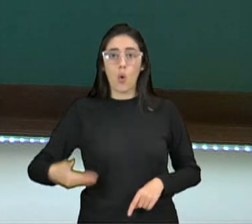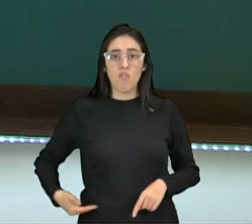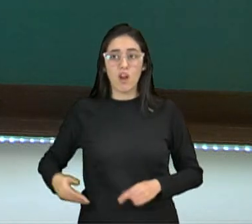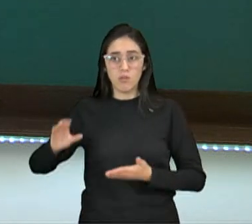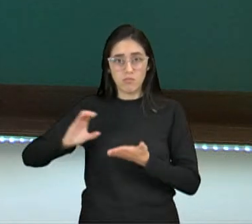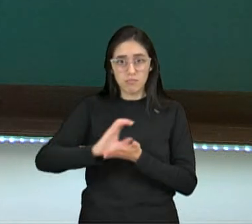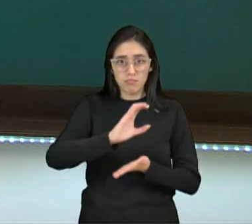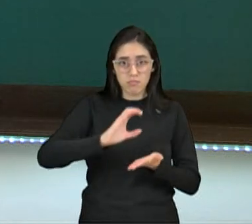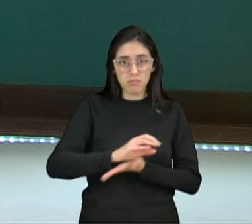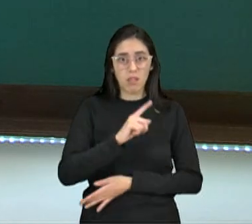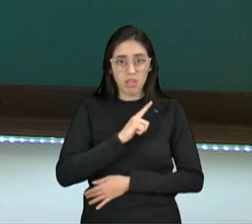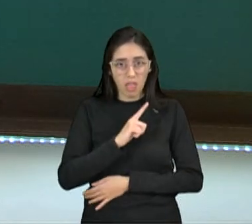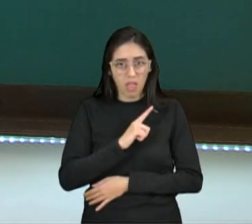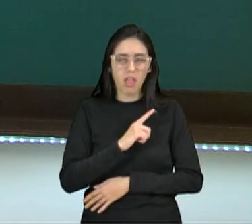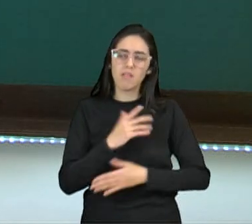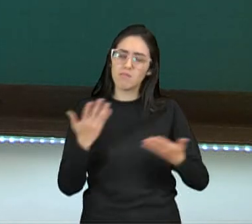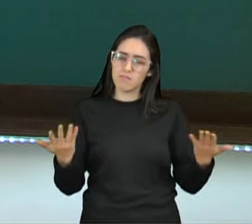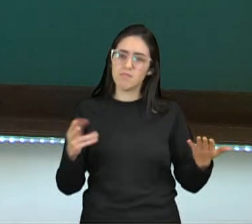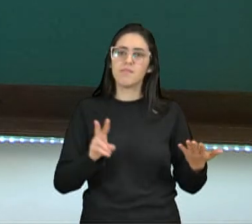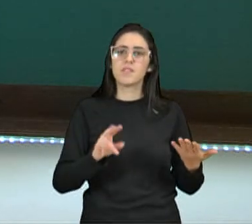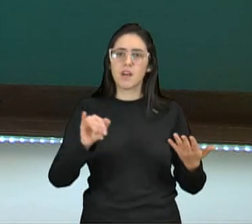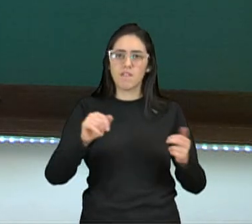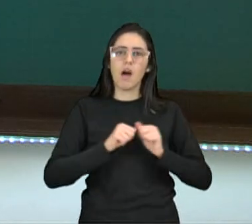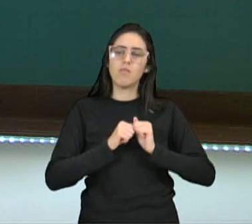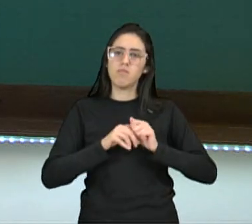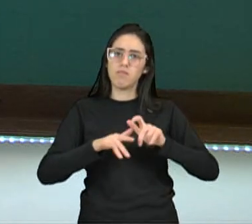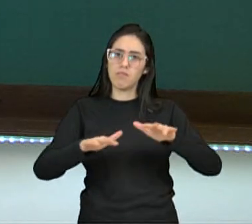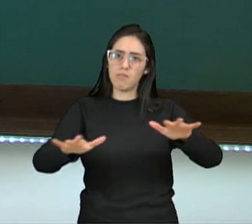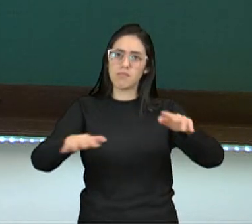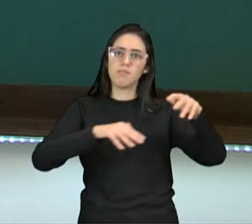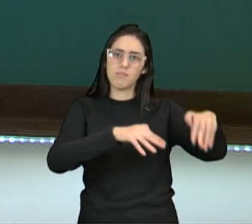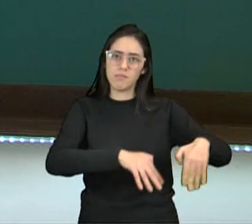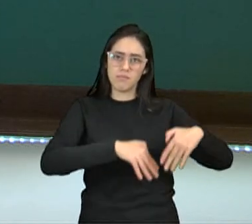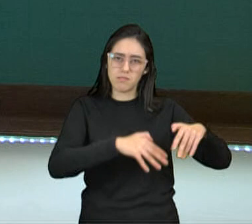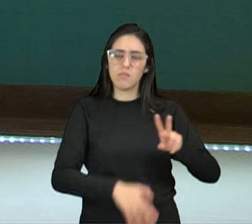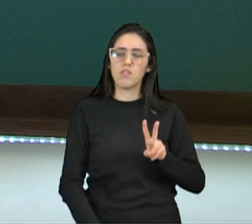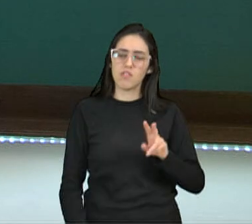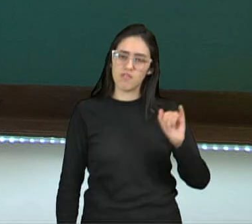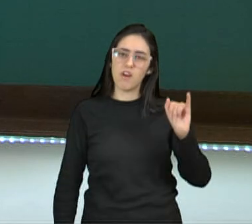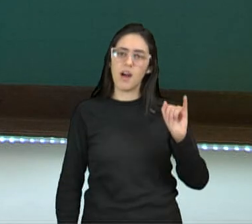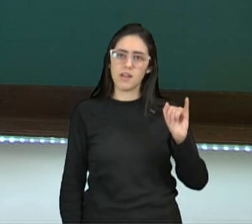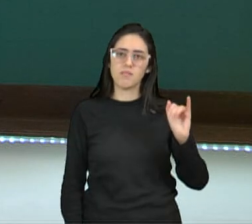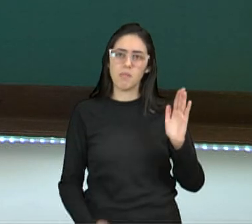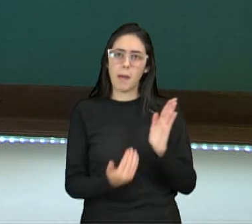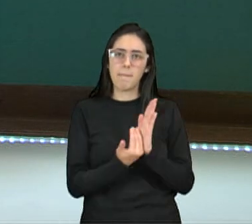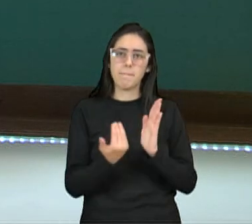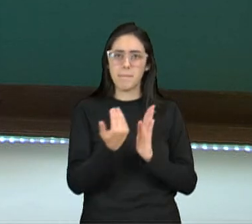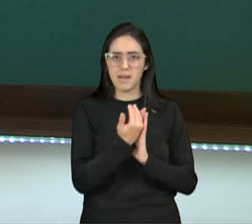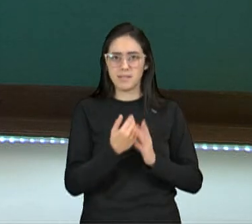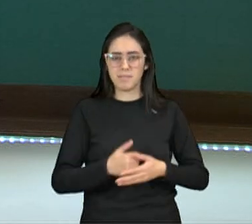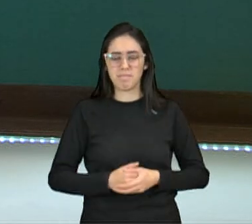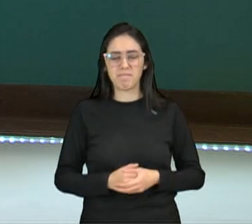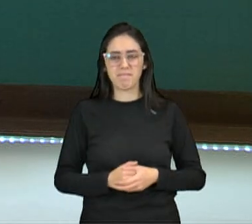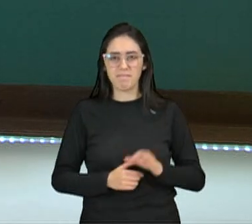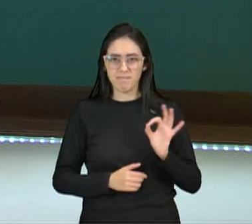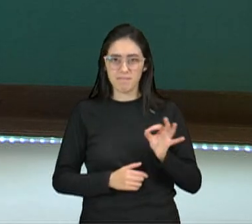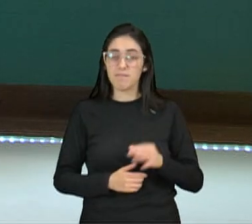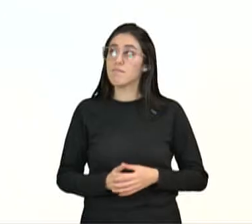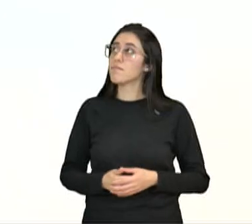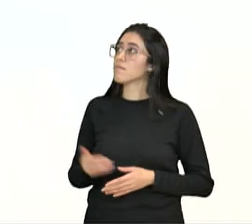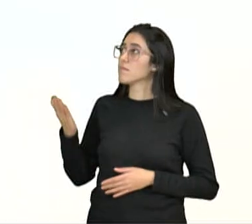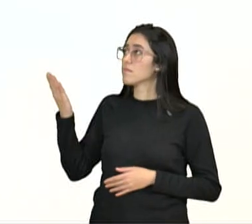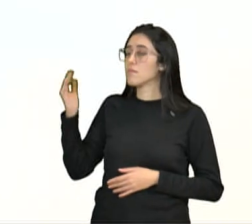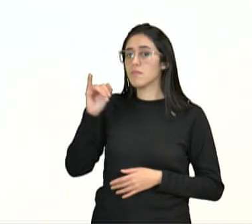isso, a gente vai ter então o avanço, a expansão dessa fronteira agrícola na região Centro-Oeste, certo? Aqui nós temos